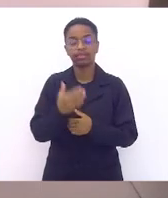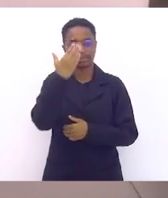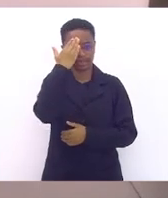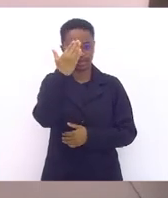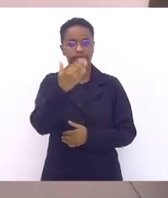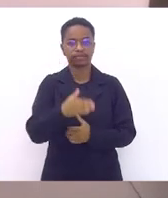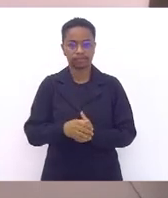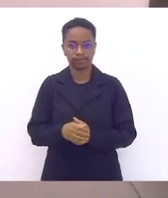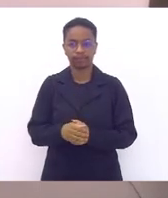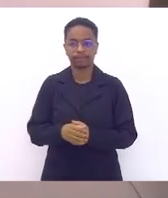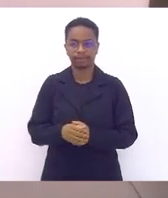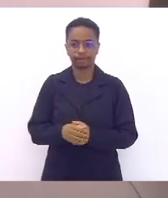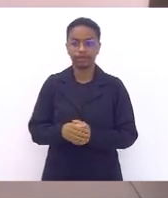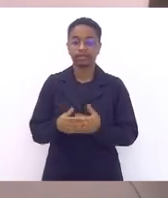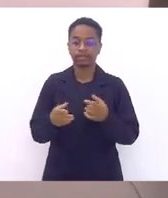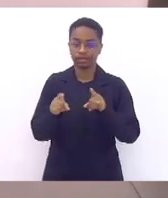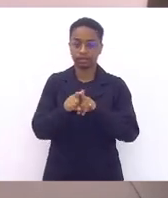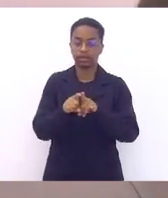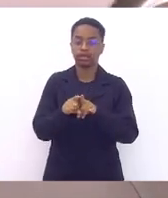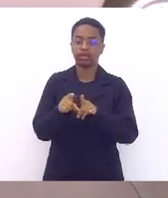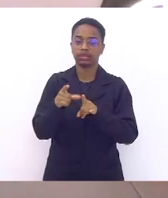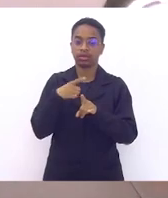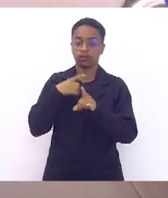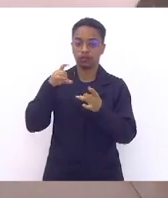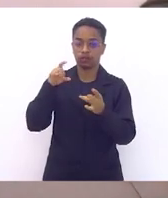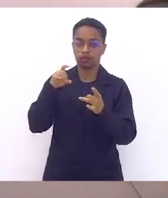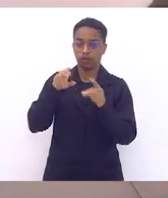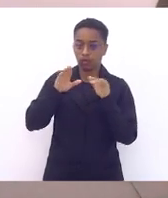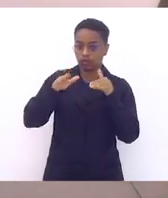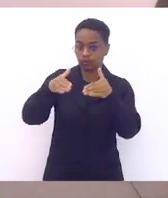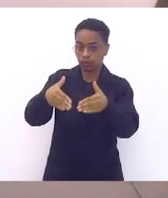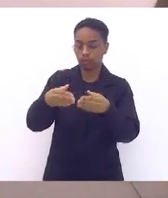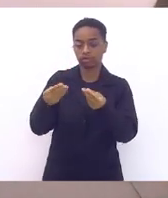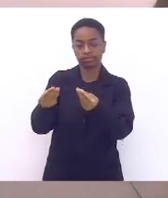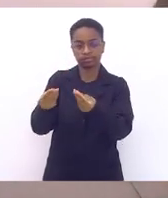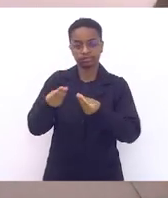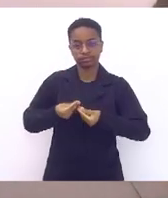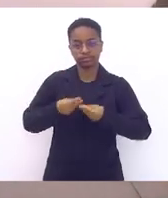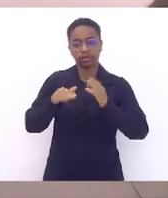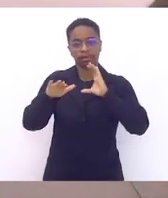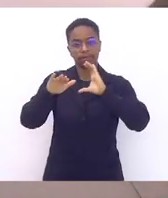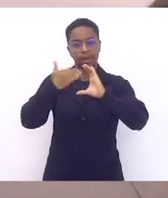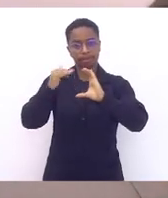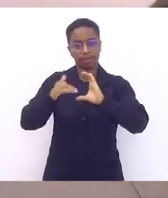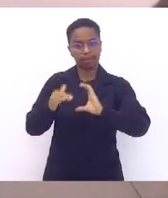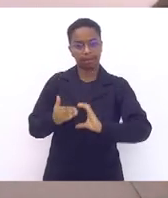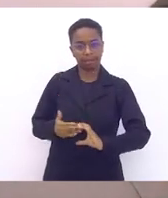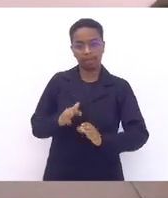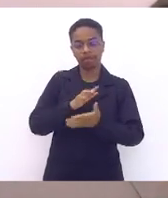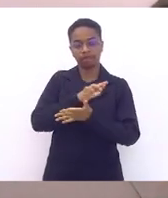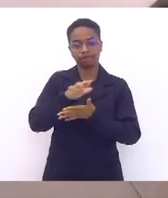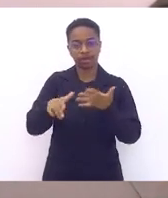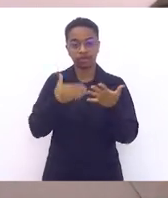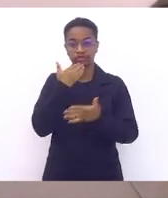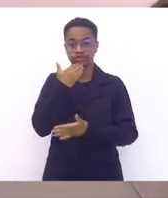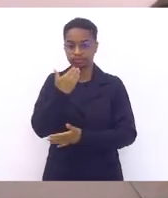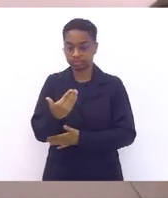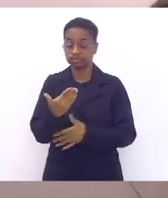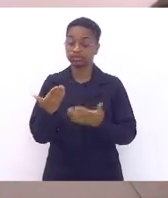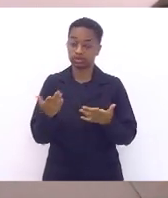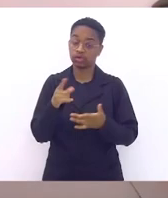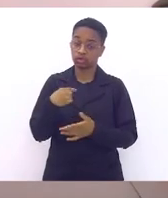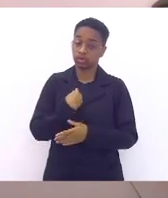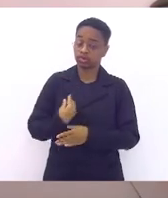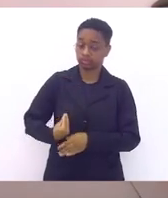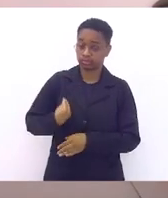Obrigada. O Fórum ONG AIDS também já me encaminhou, né, uma série de solicitações de oitivas, e nós vamos estar. Por